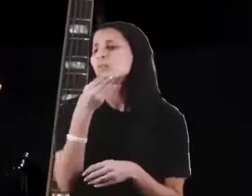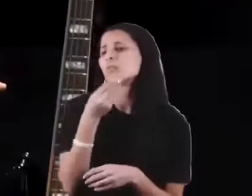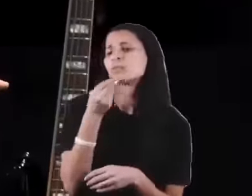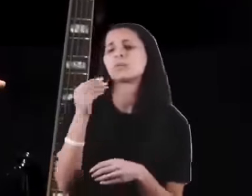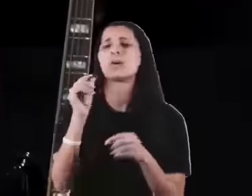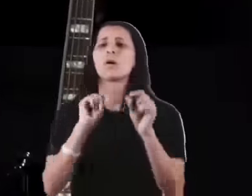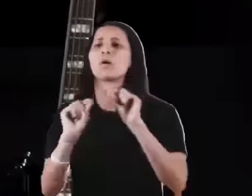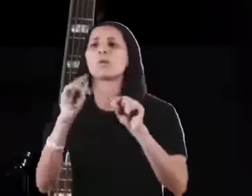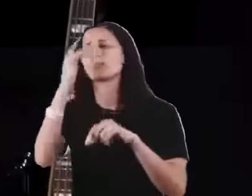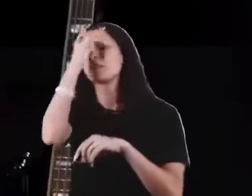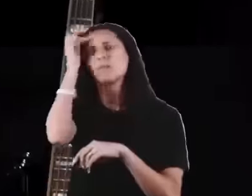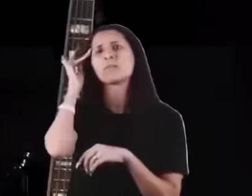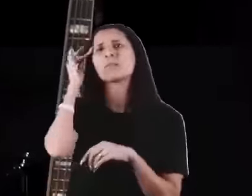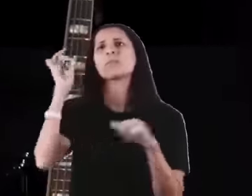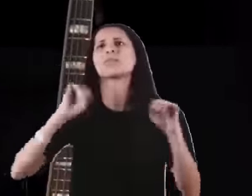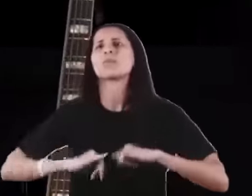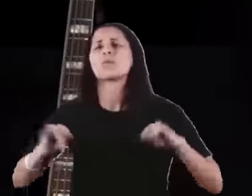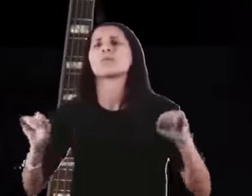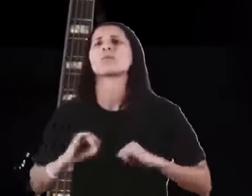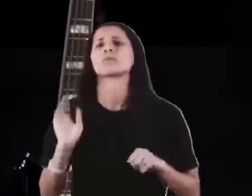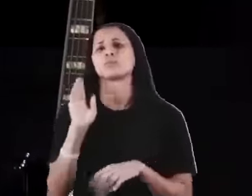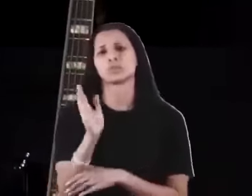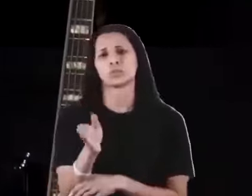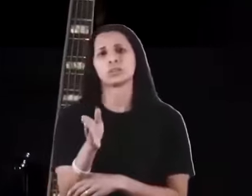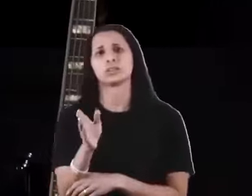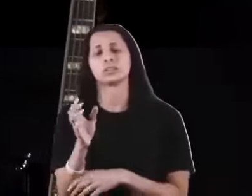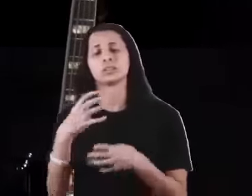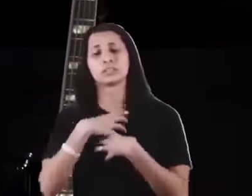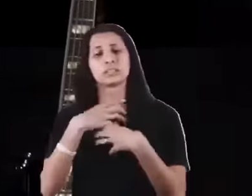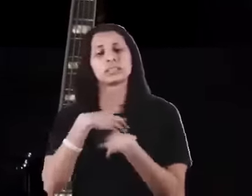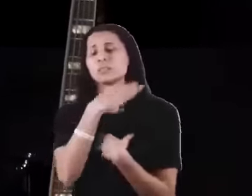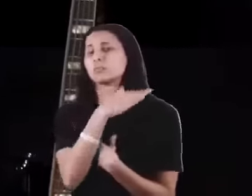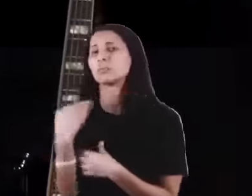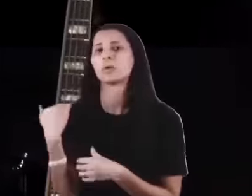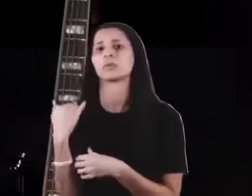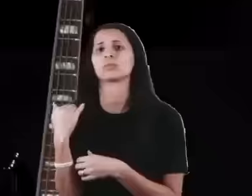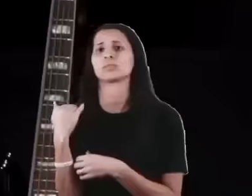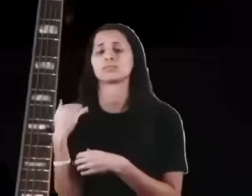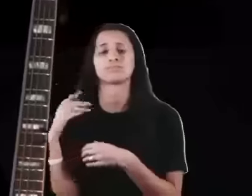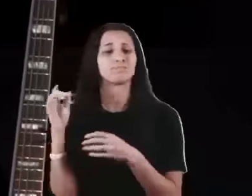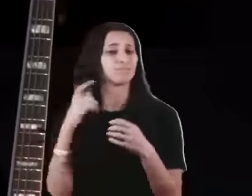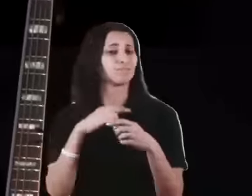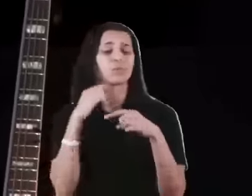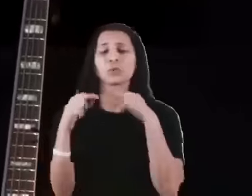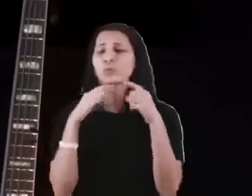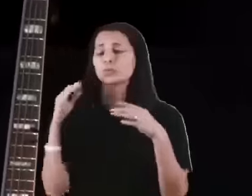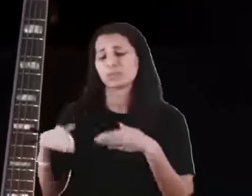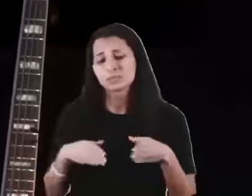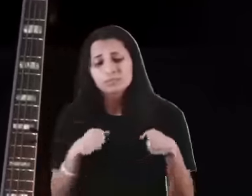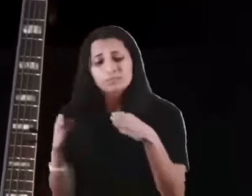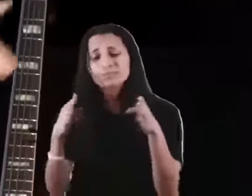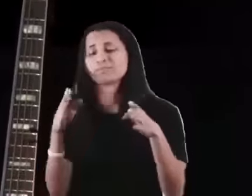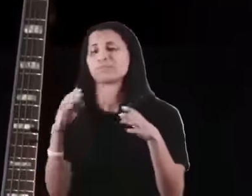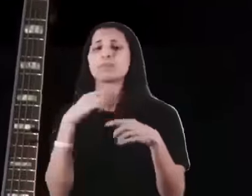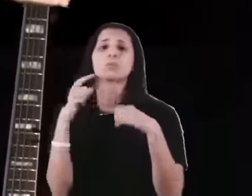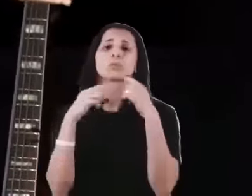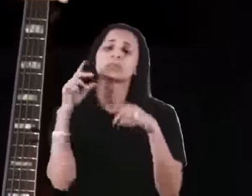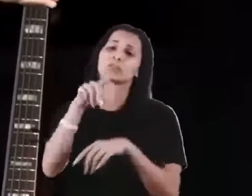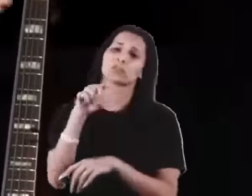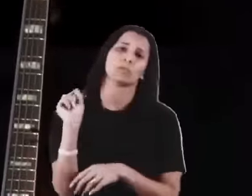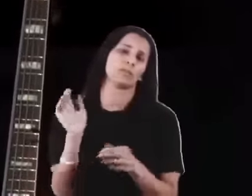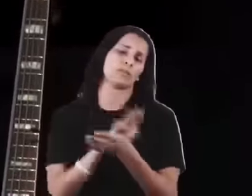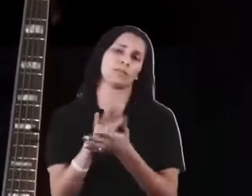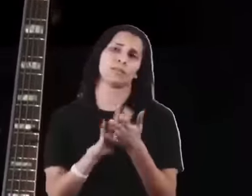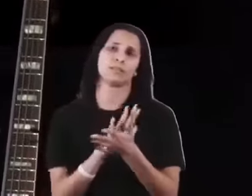sentisse morta nada mais tem sentido ela não consegue tomar uma direção ela não consegue fazer uma escolha HC sentia assim